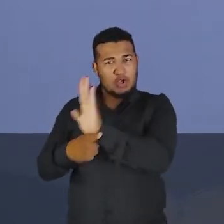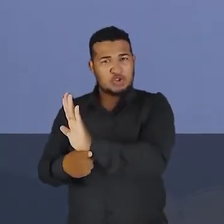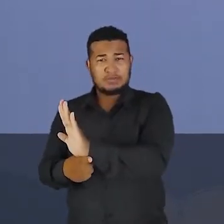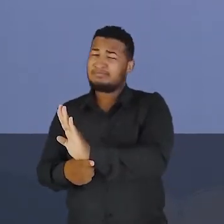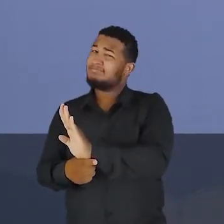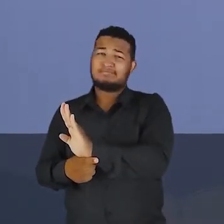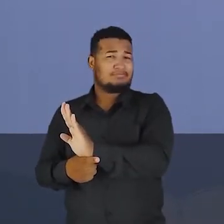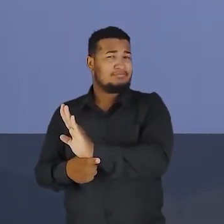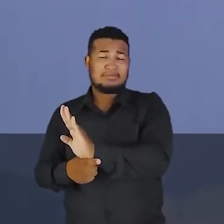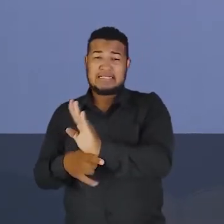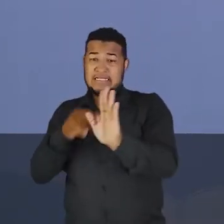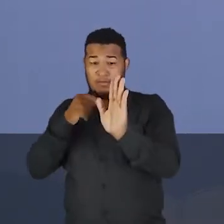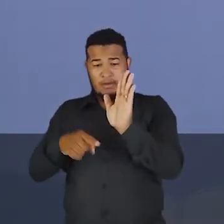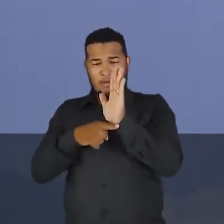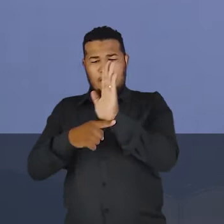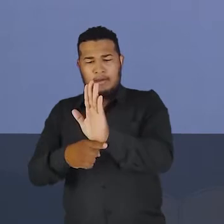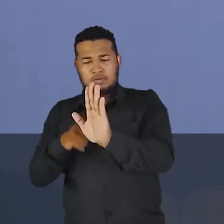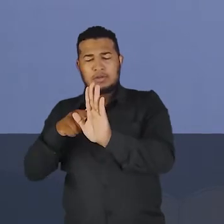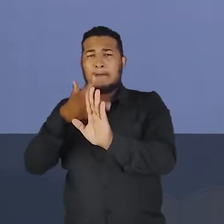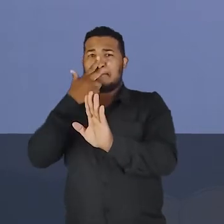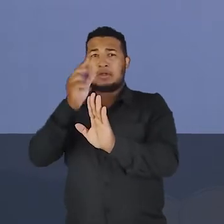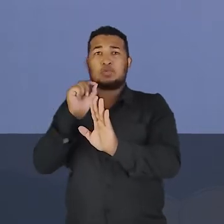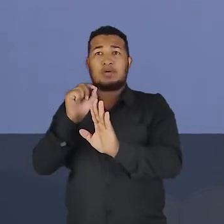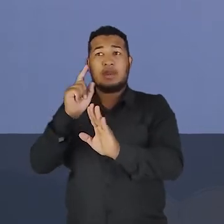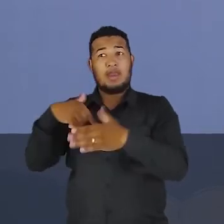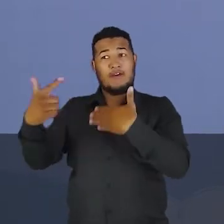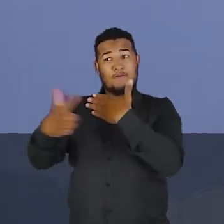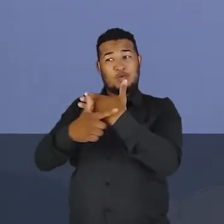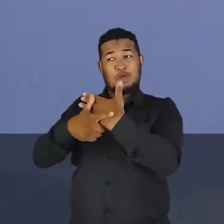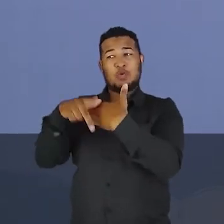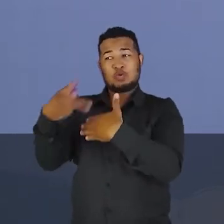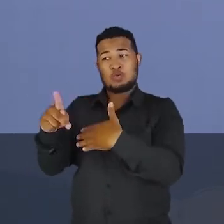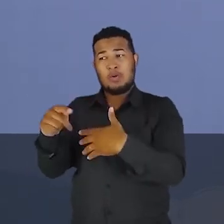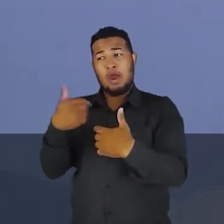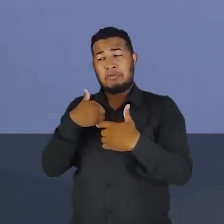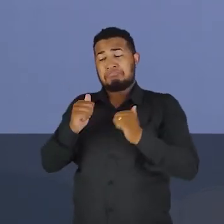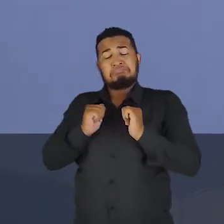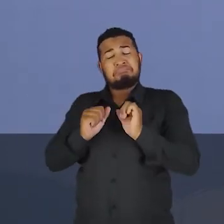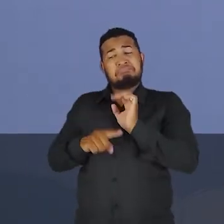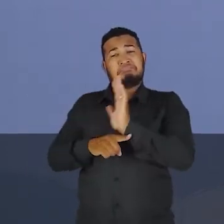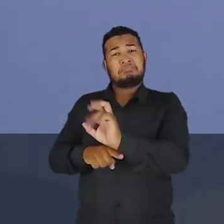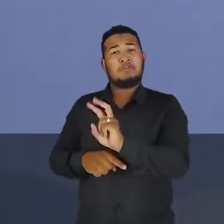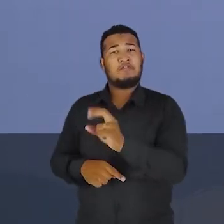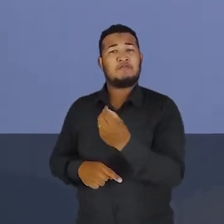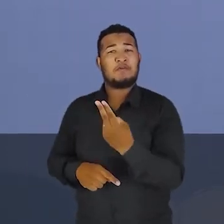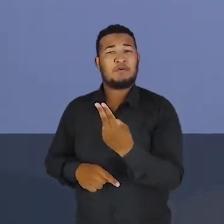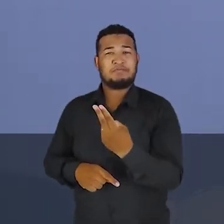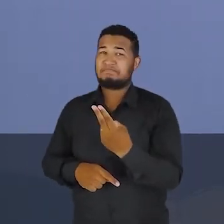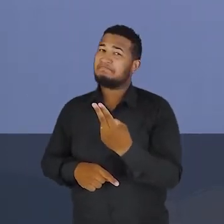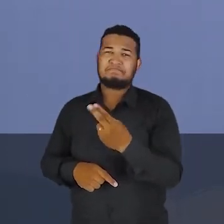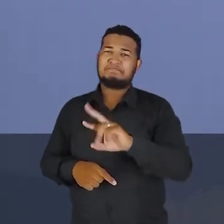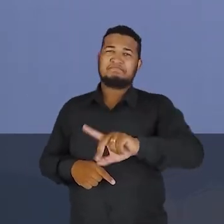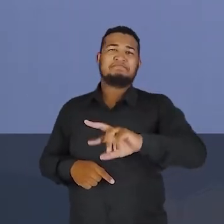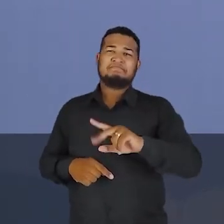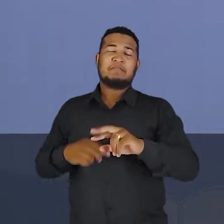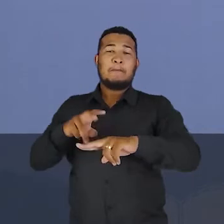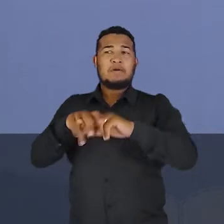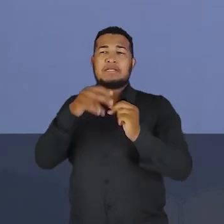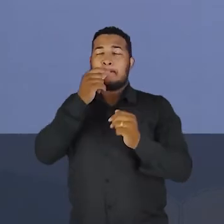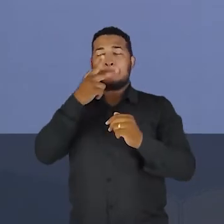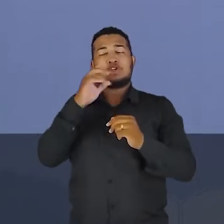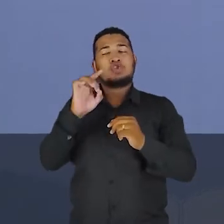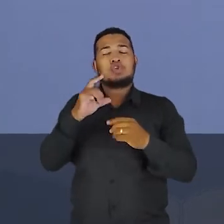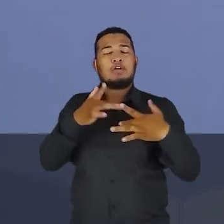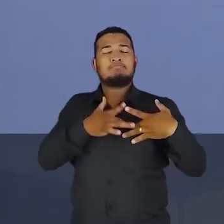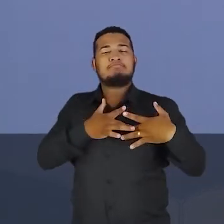você ajuda, implica em dizer que o papel é do outro e eu só estou colaborando, eu só estou ajudando, estou fazendo um